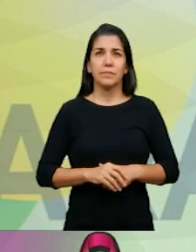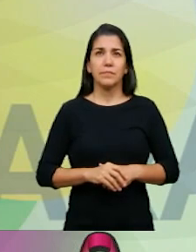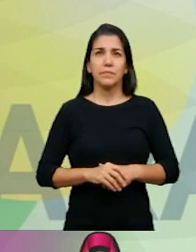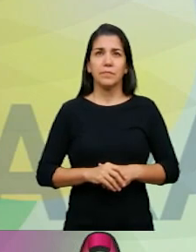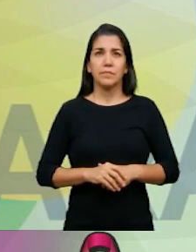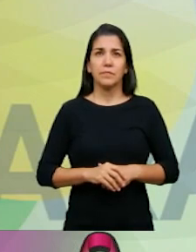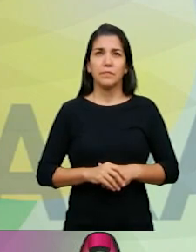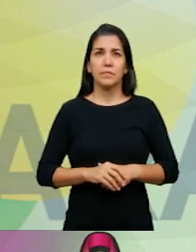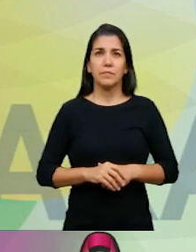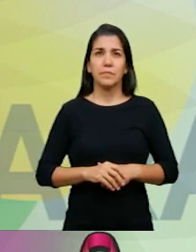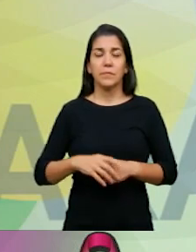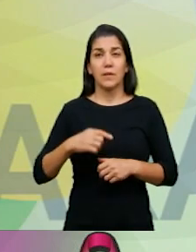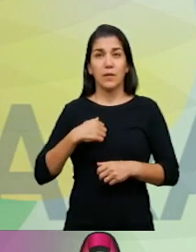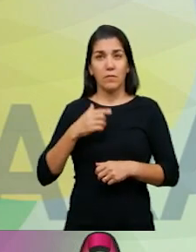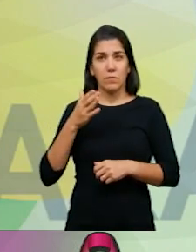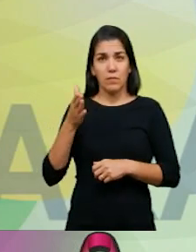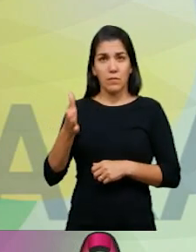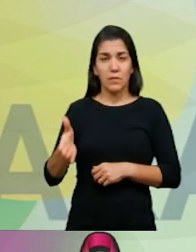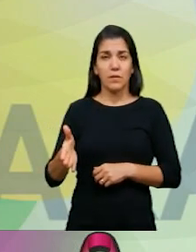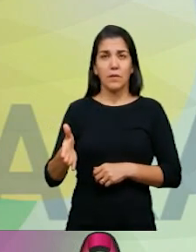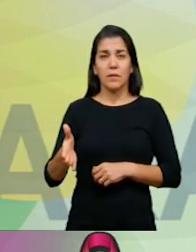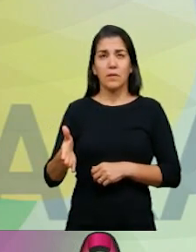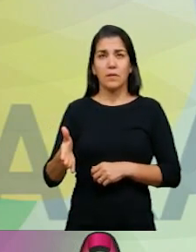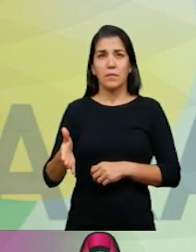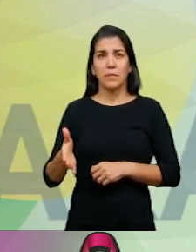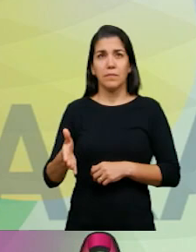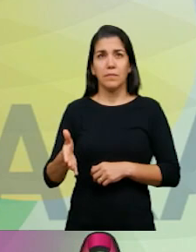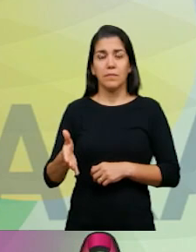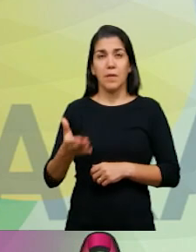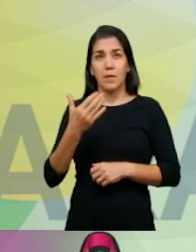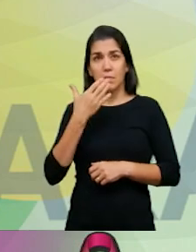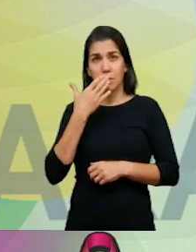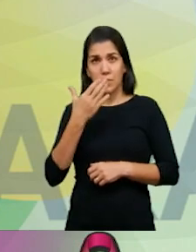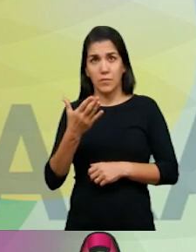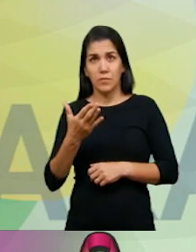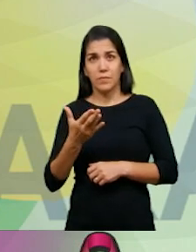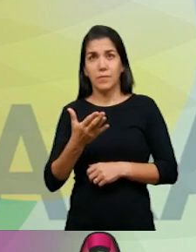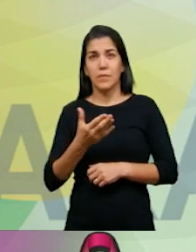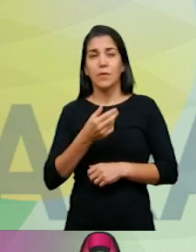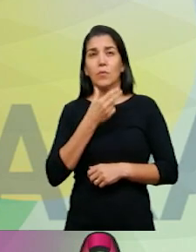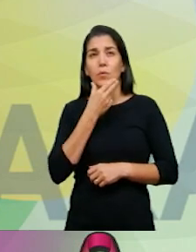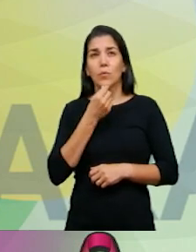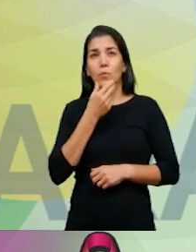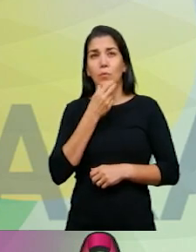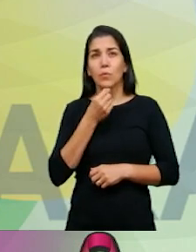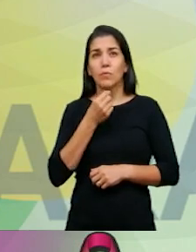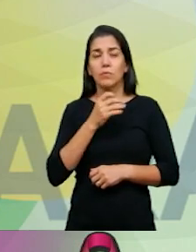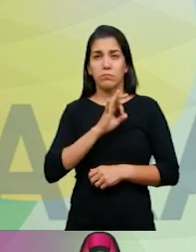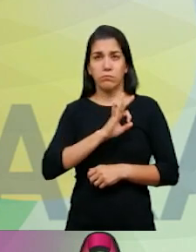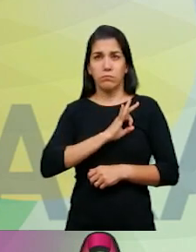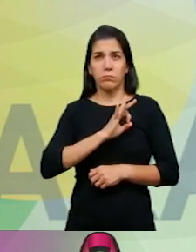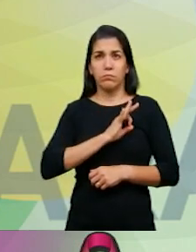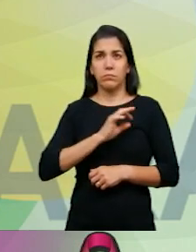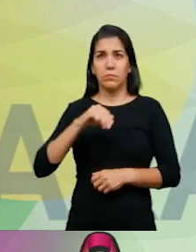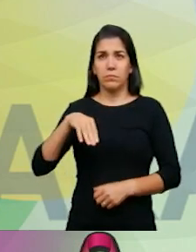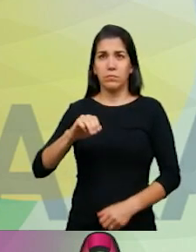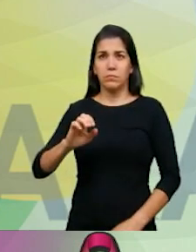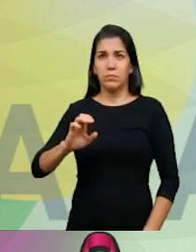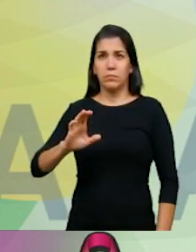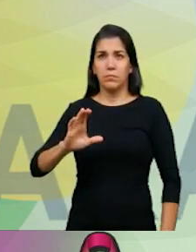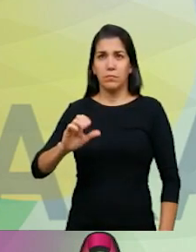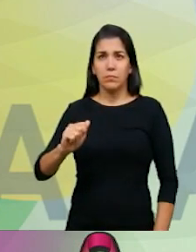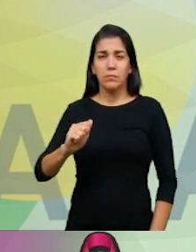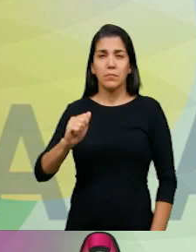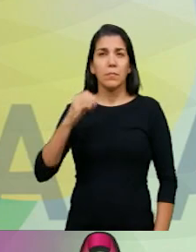Eu tive o prazer de levar algumas demandas ao Major Meca, deputado estadual, pedindo